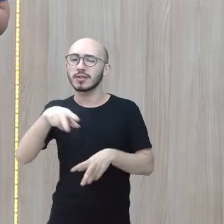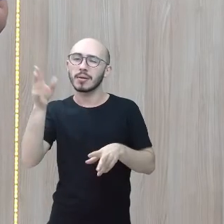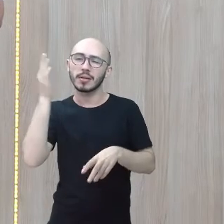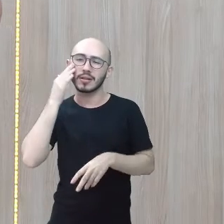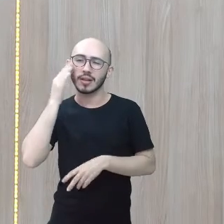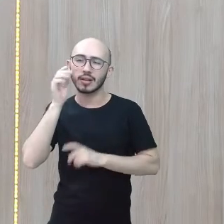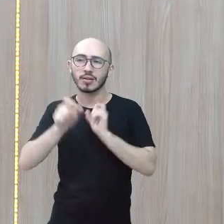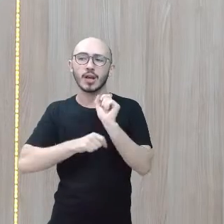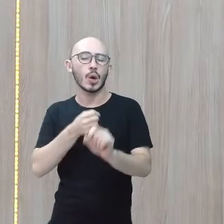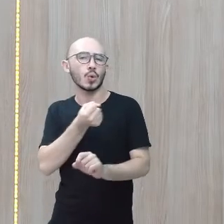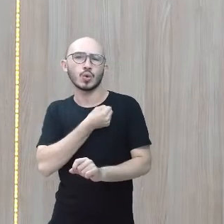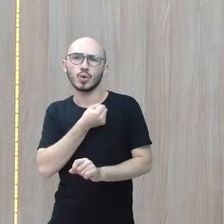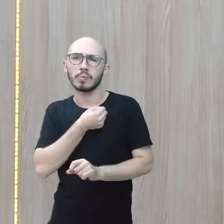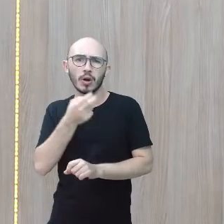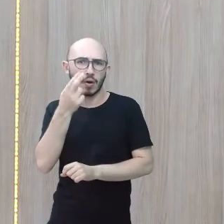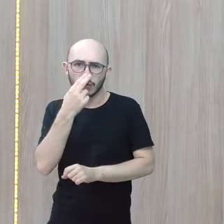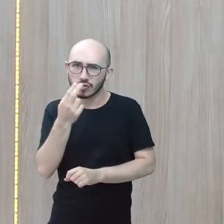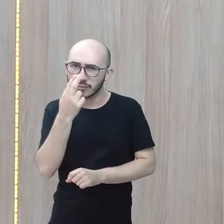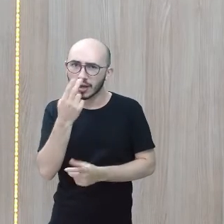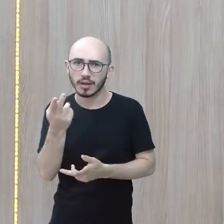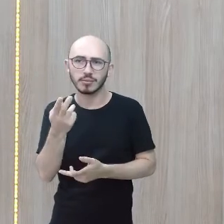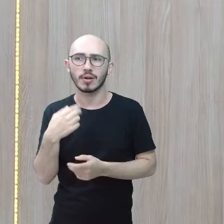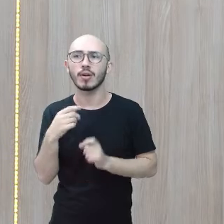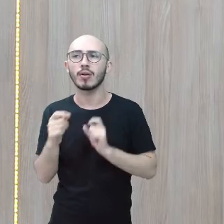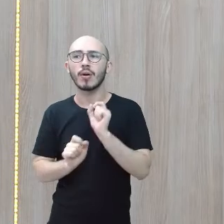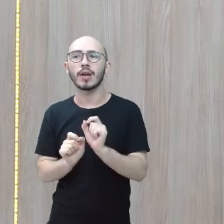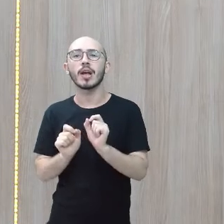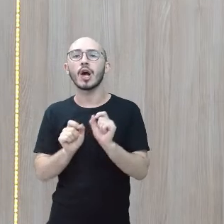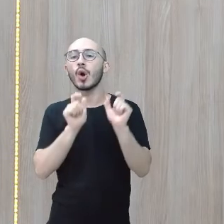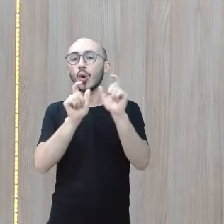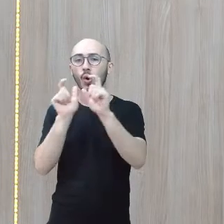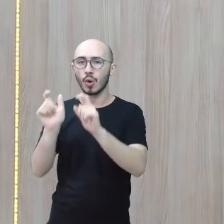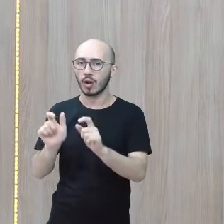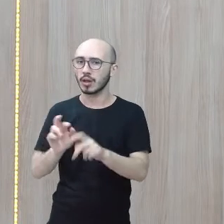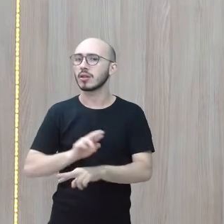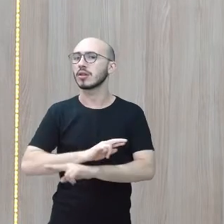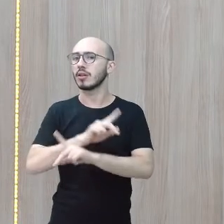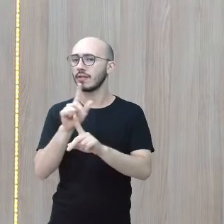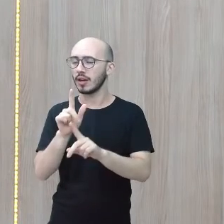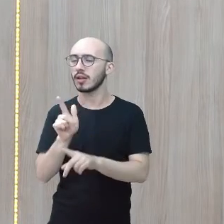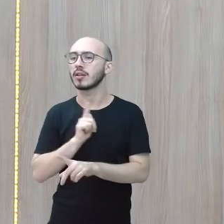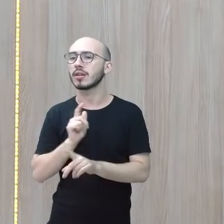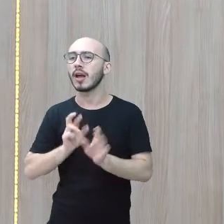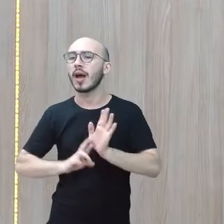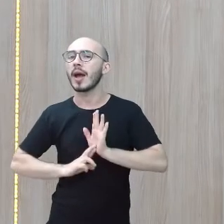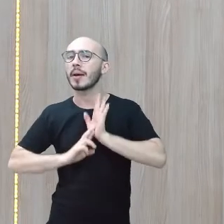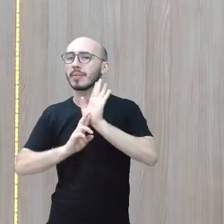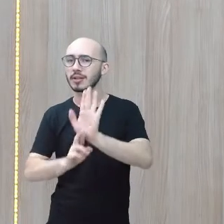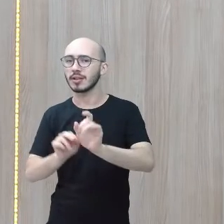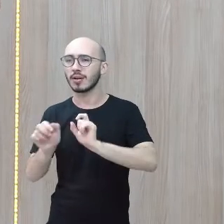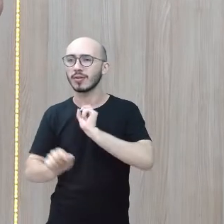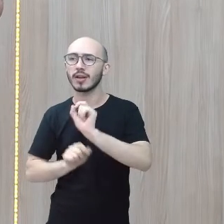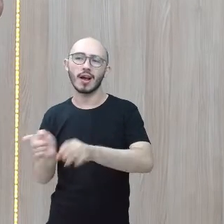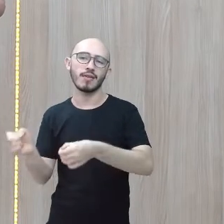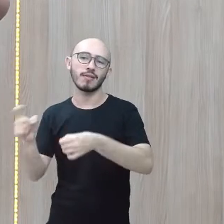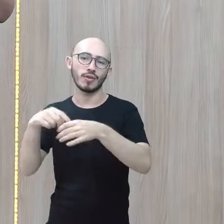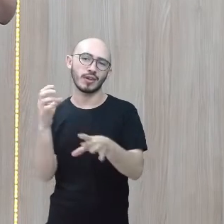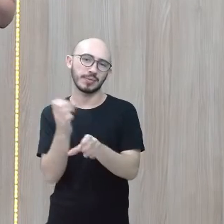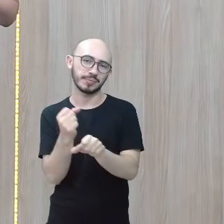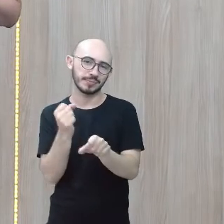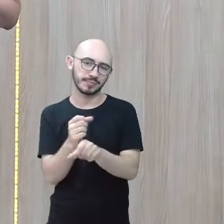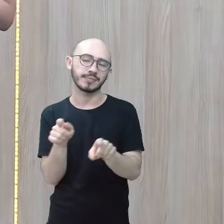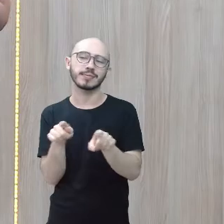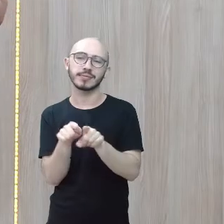os números são os mesmos. Eles estão ocupando agora posições diferentes para representar o retorno dessa operação,